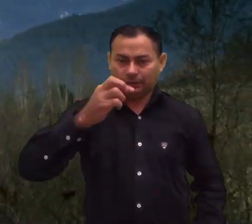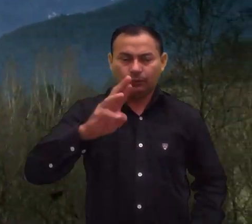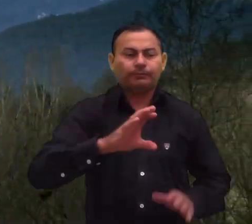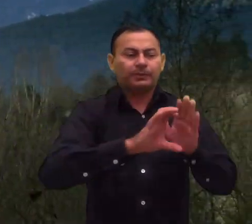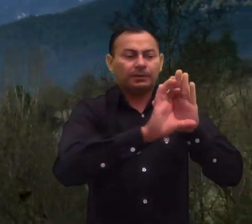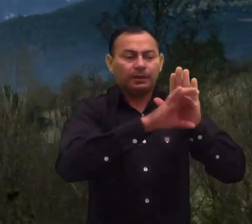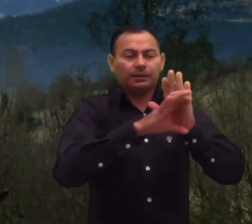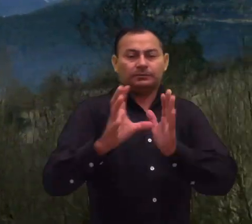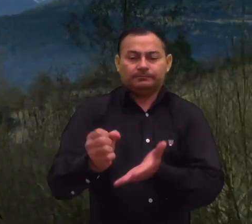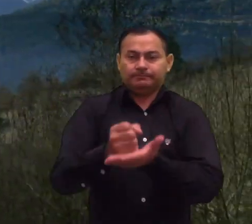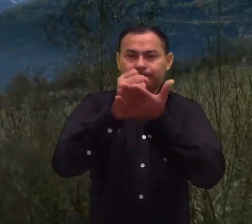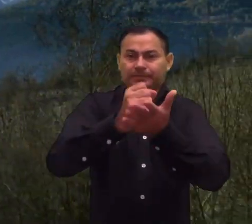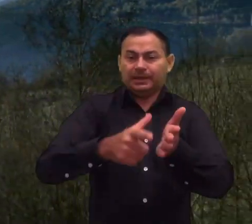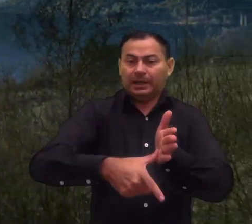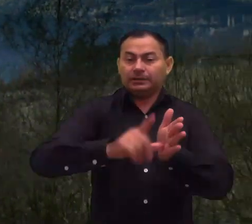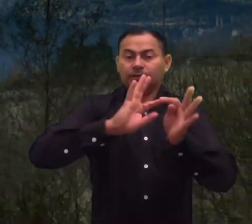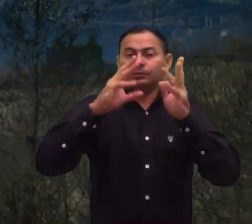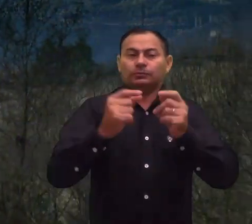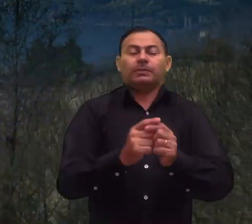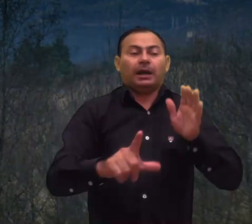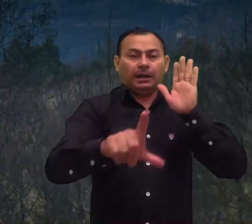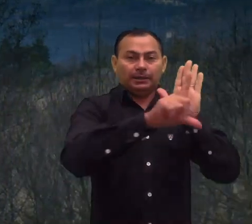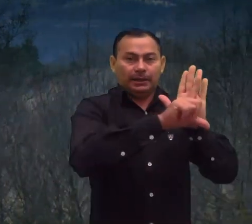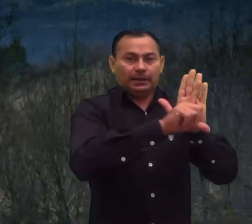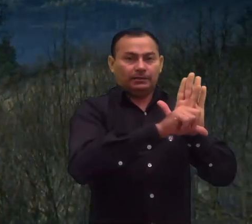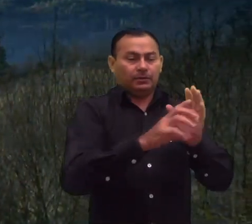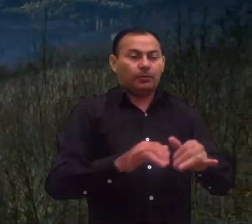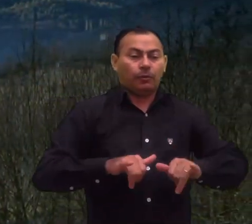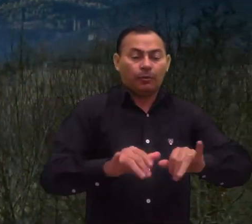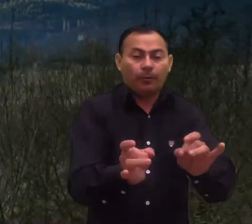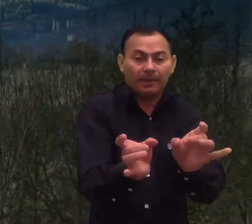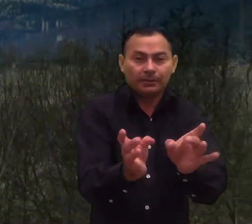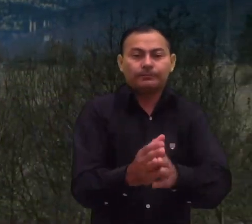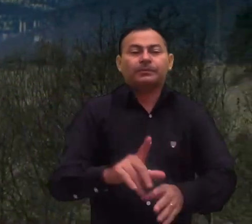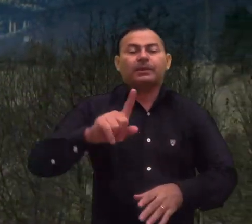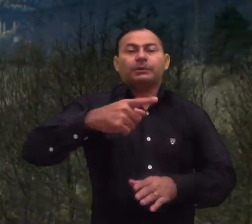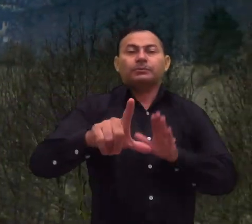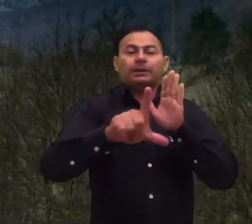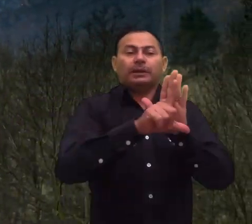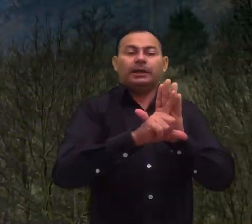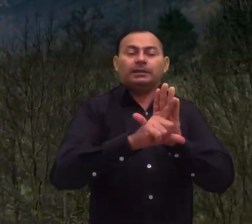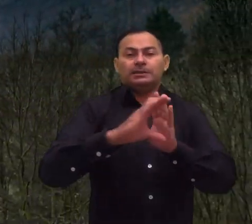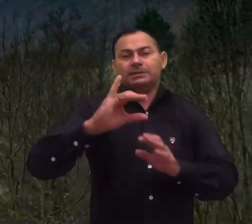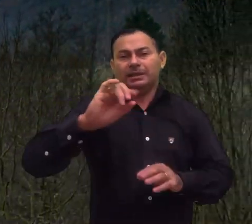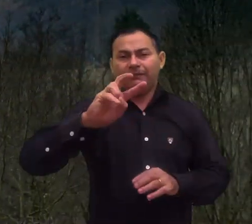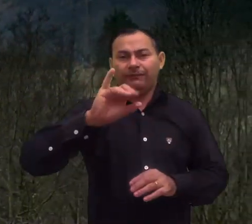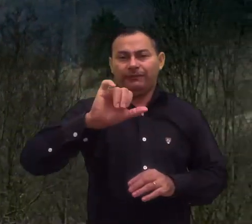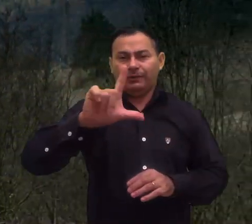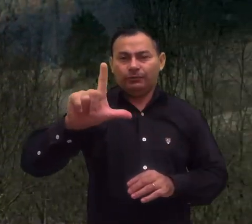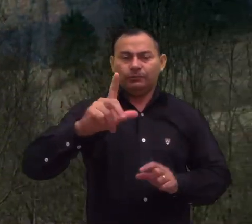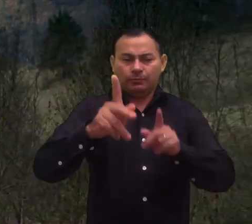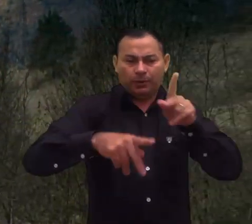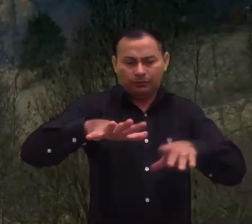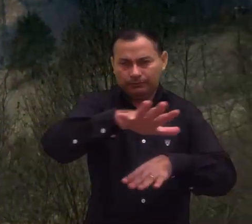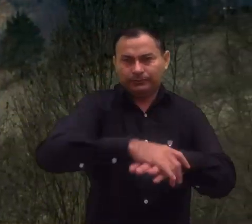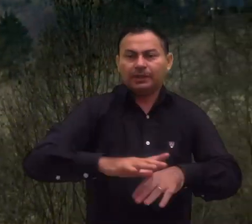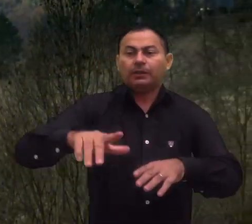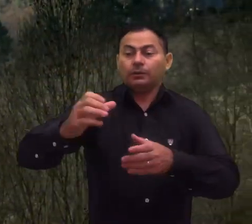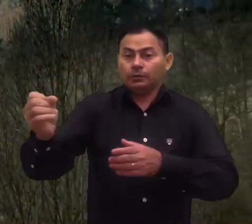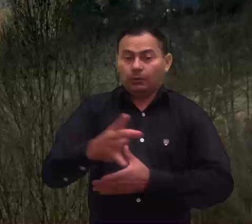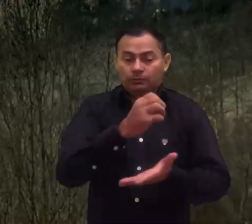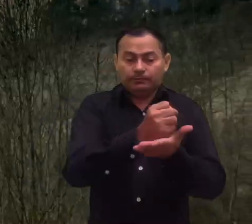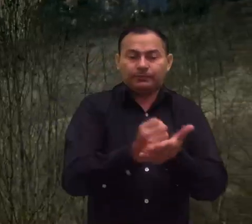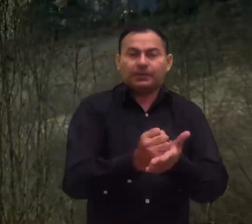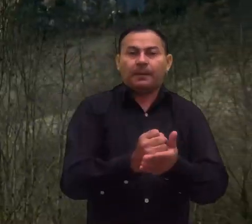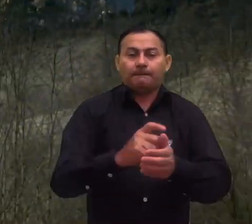que aquele era o conceito de redenção e, antes de tudo, era uma lei comercial e depois uma lei civil. No Novo